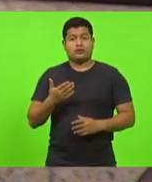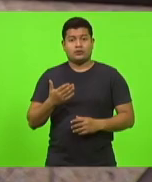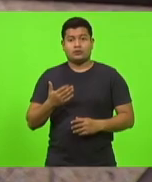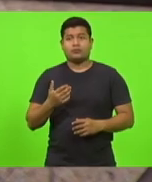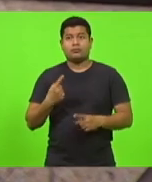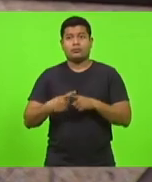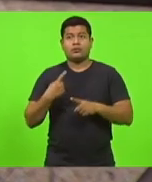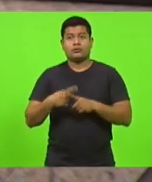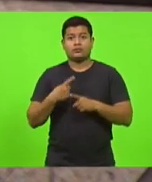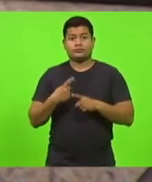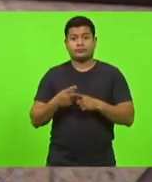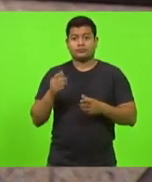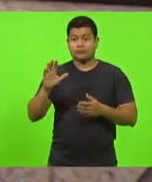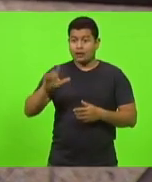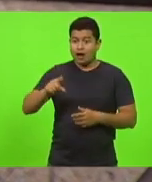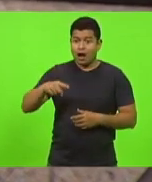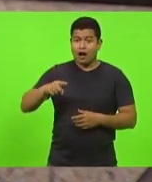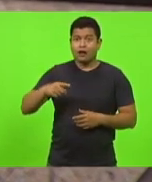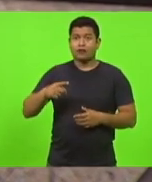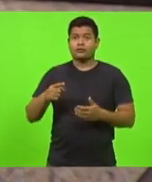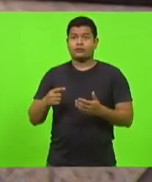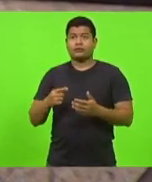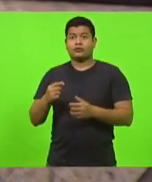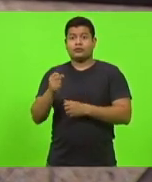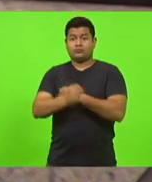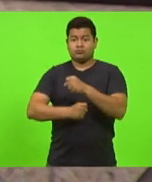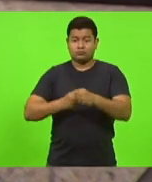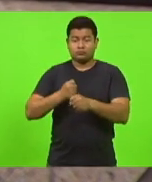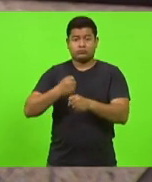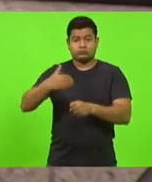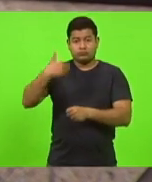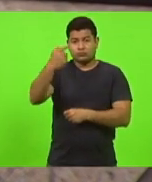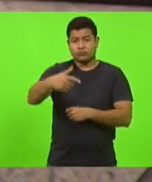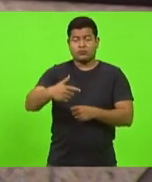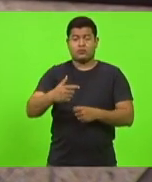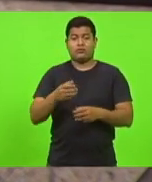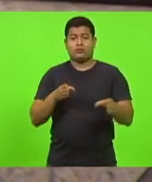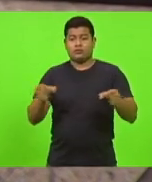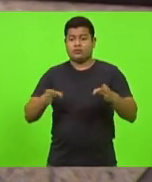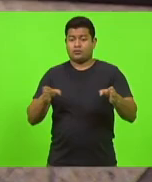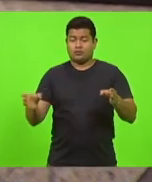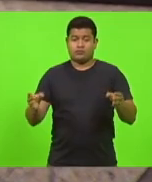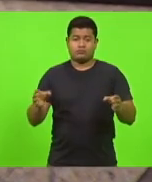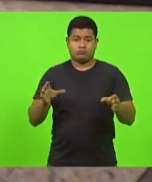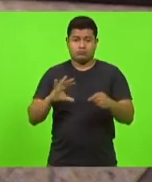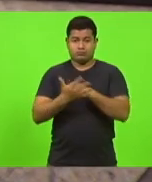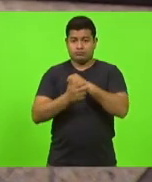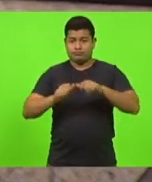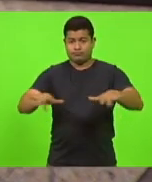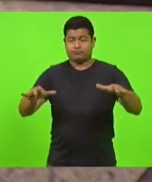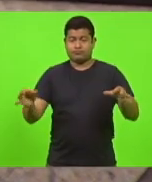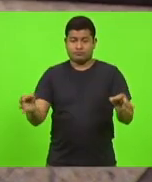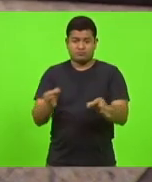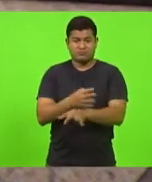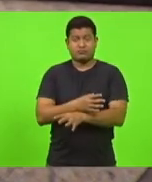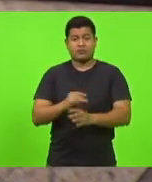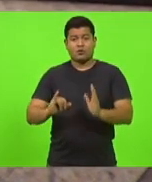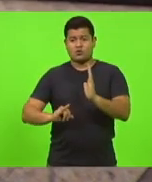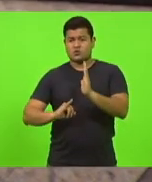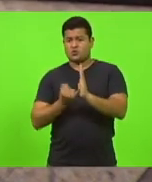realidade que é pós-pandemia, de inflação excessivamente alta, e que isso não vai se